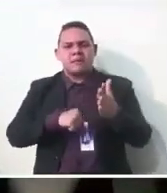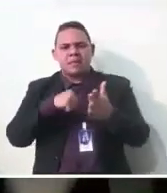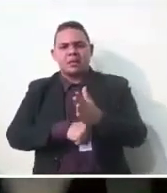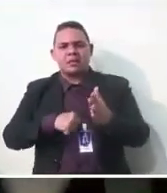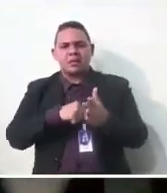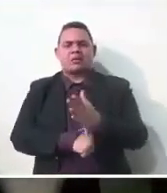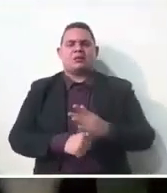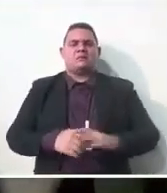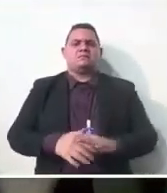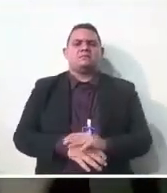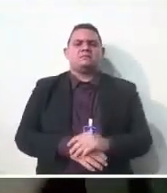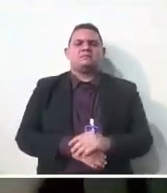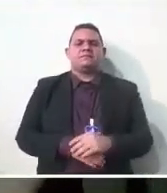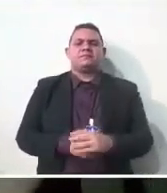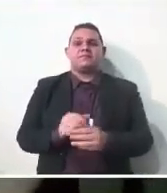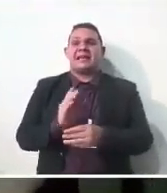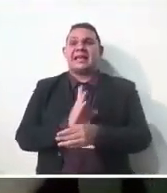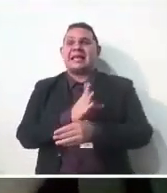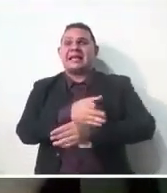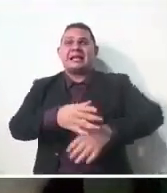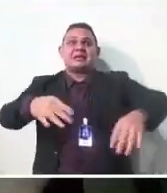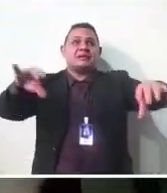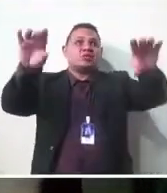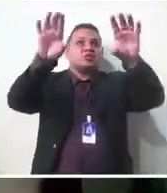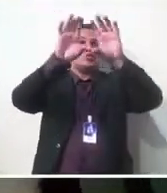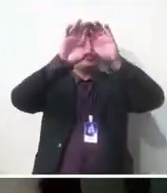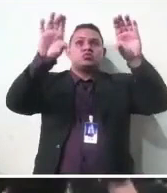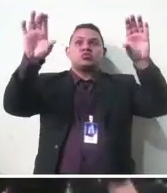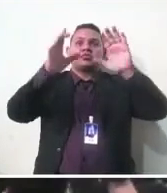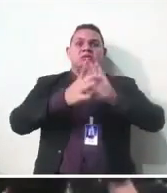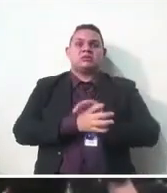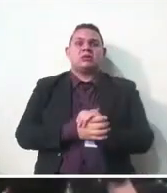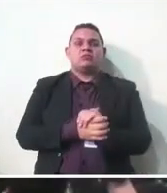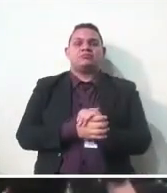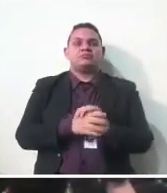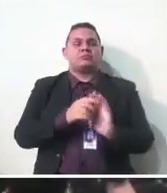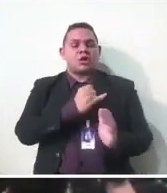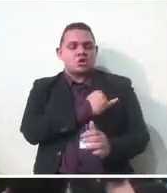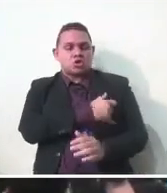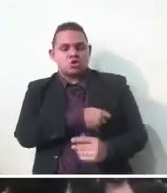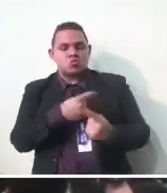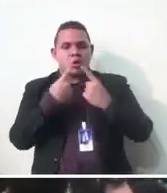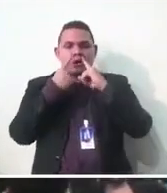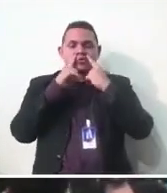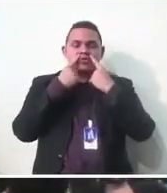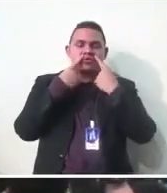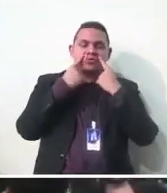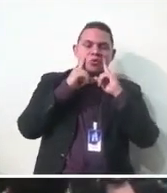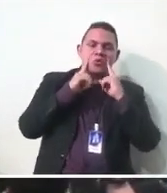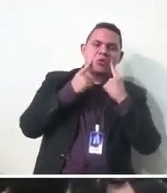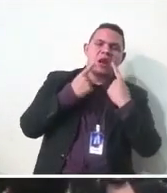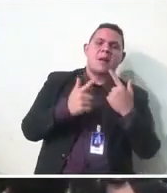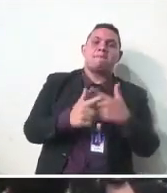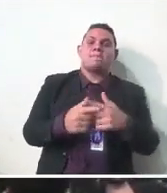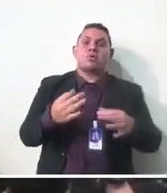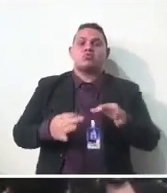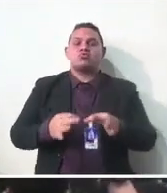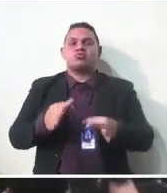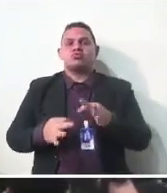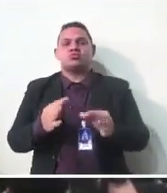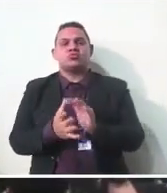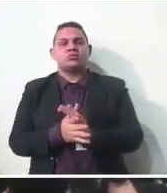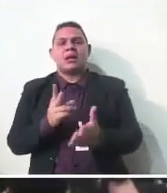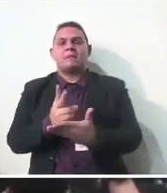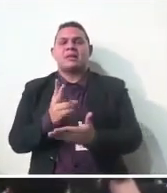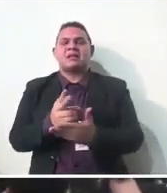Ele entra no céu e João ainda chorava, porque o julgamento era condenatório. Aí